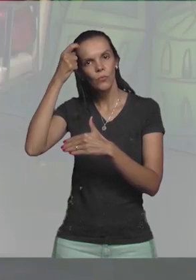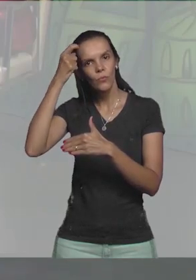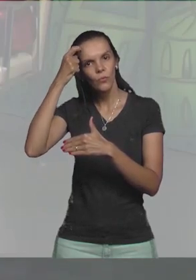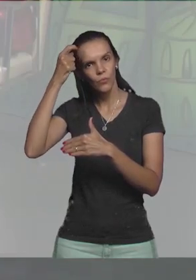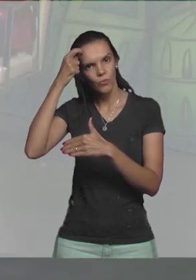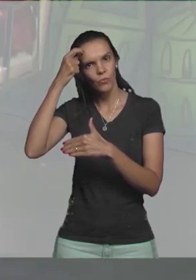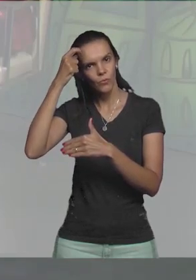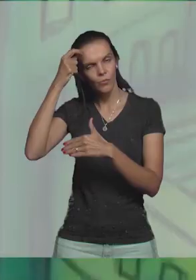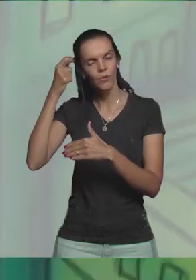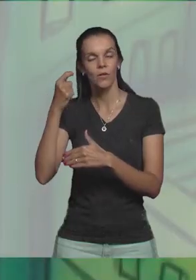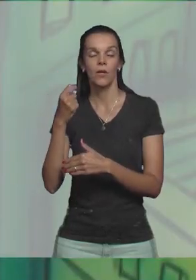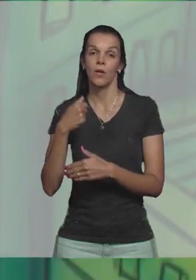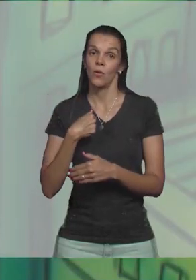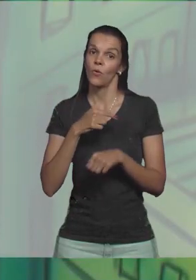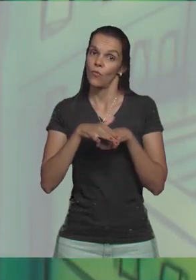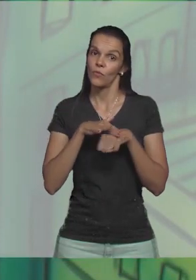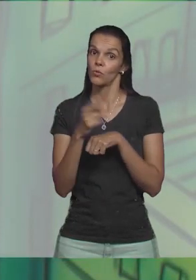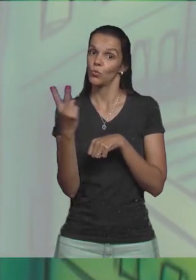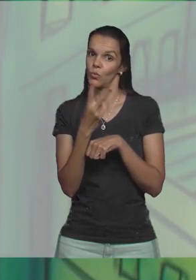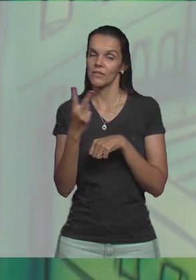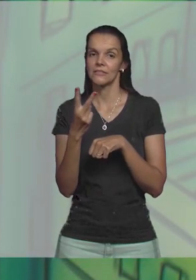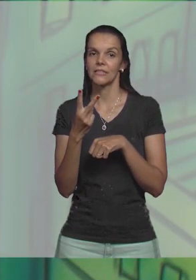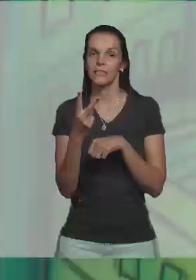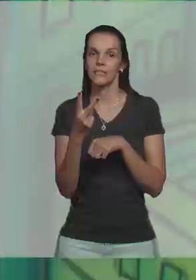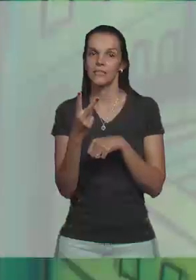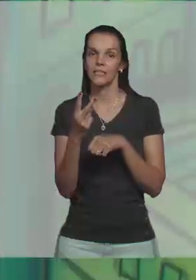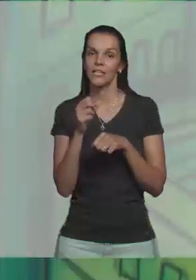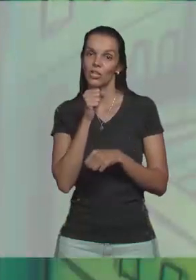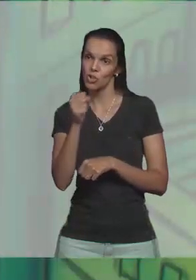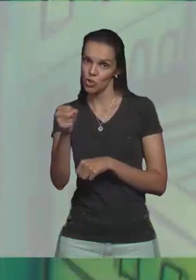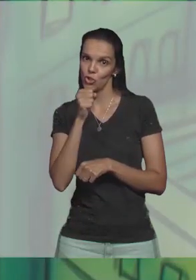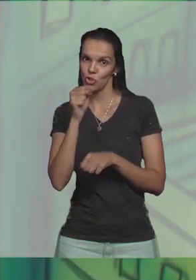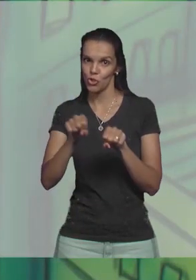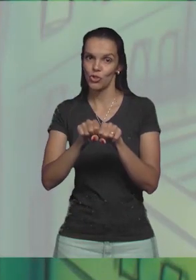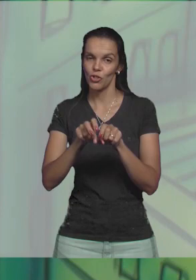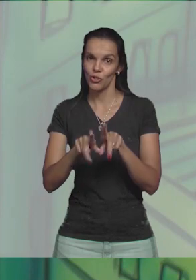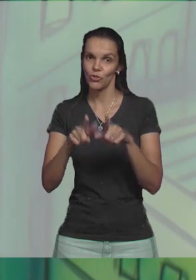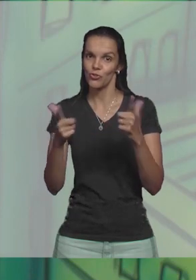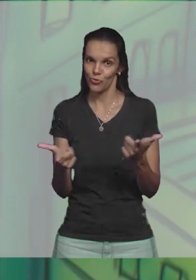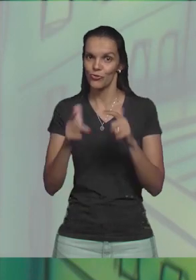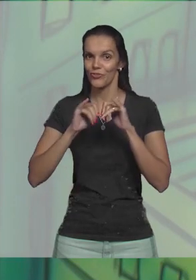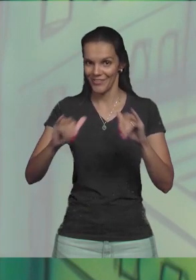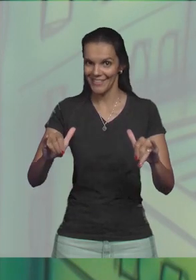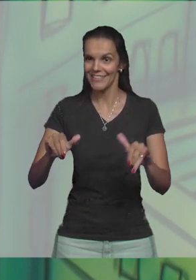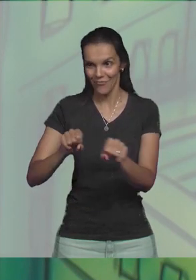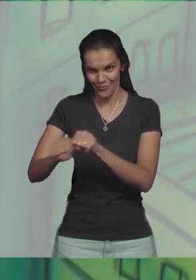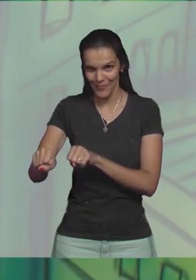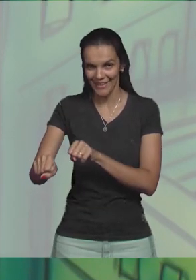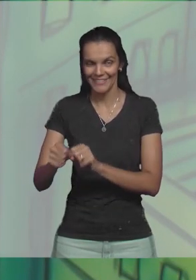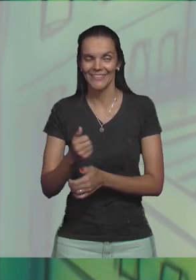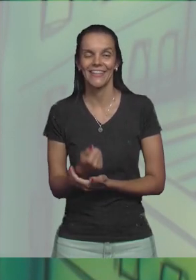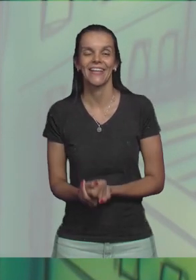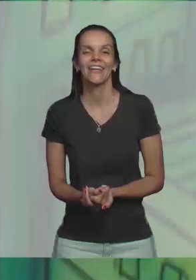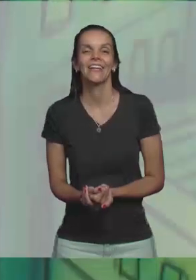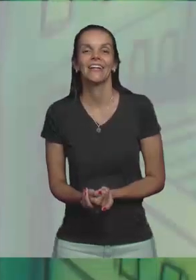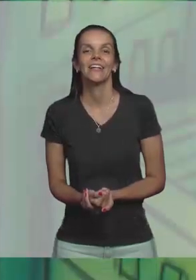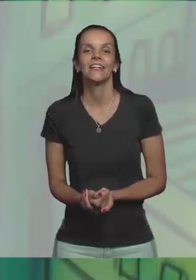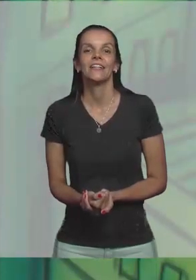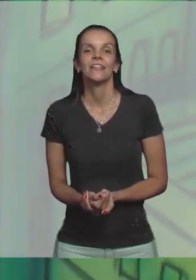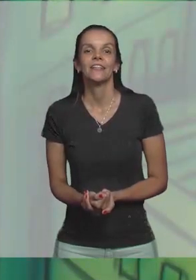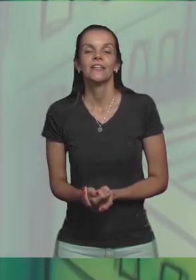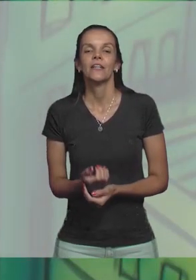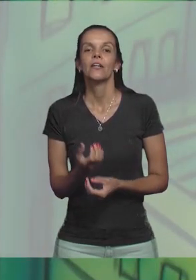Eu estou conversando com duas jornalistas, né? Então, quero ouvir de vocês, melhor dizendo, como é